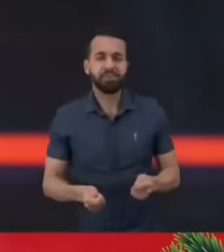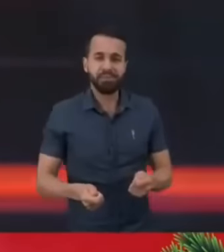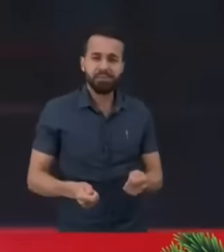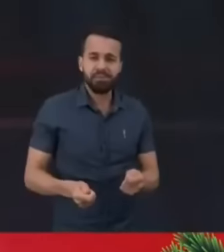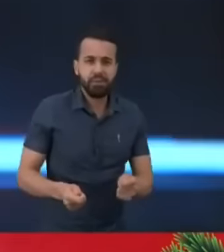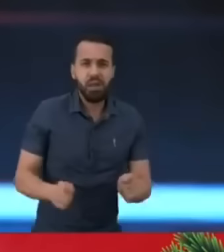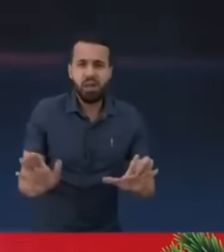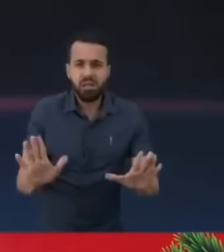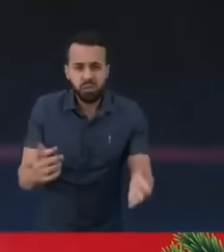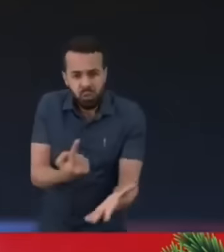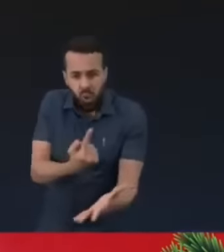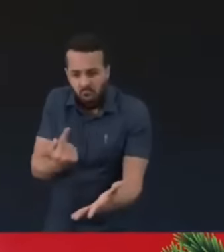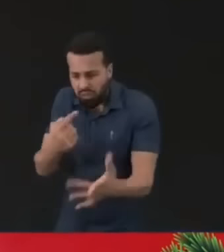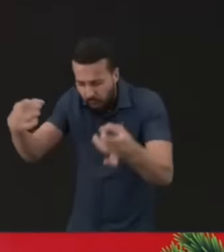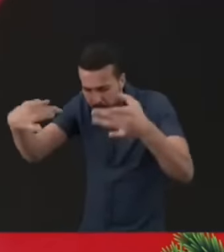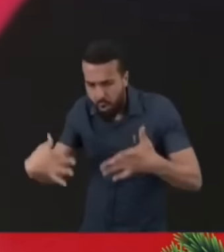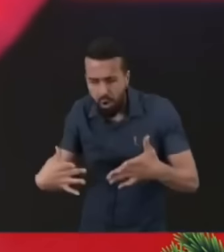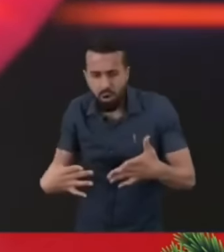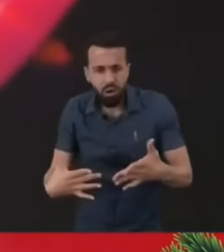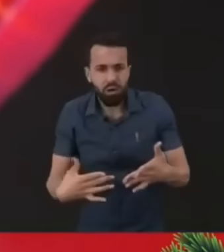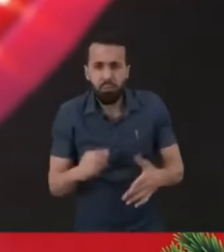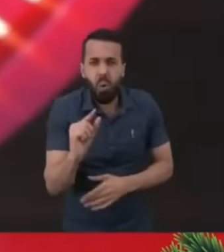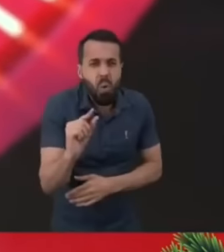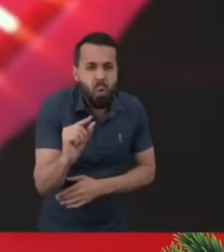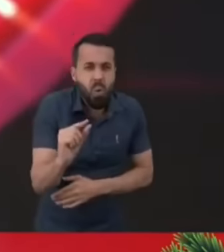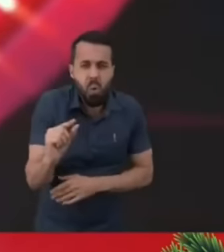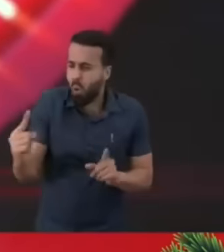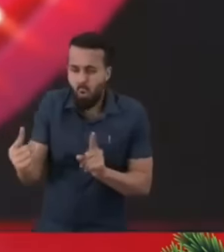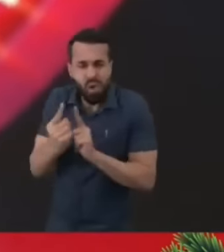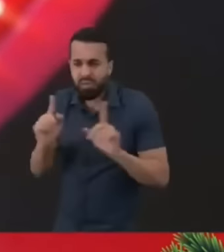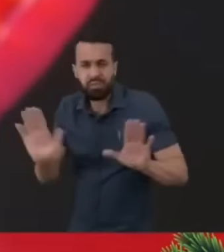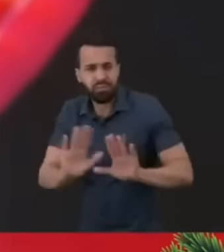Não me deixe sozinho nem mesmo um pouco,